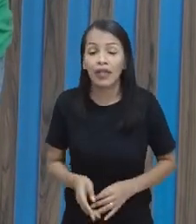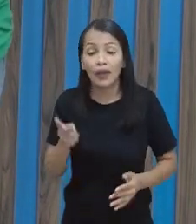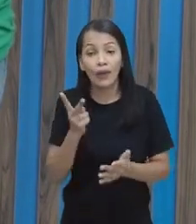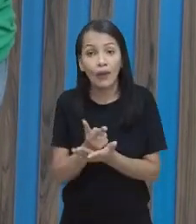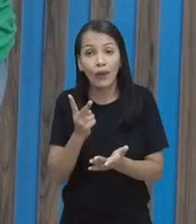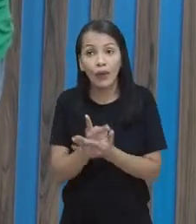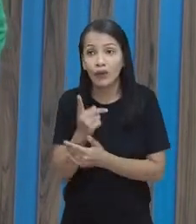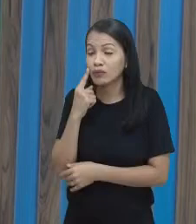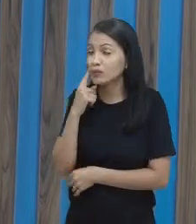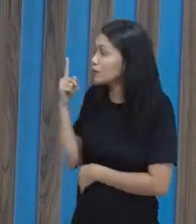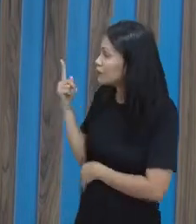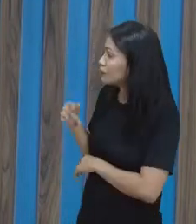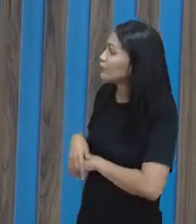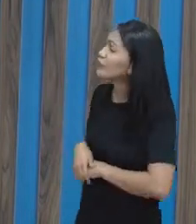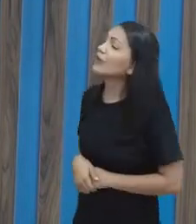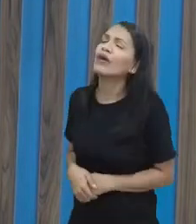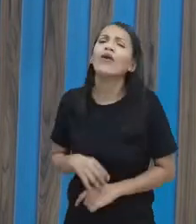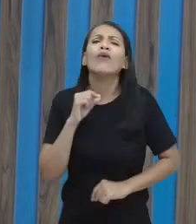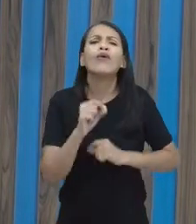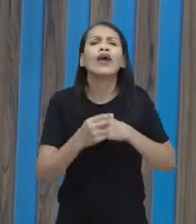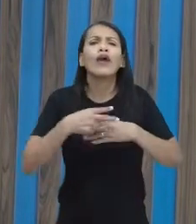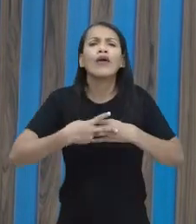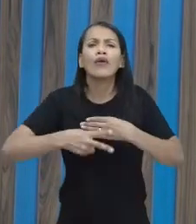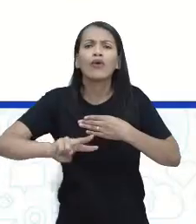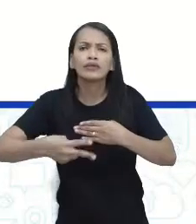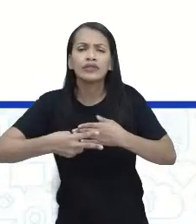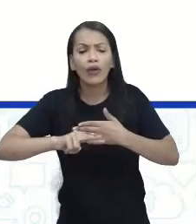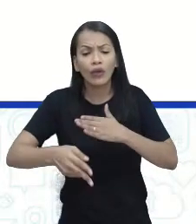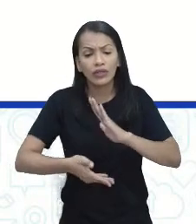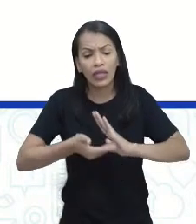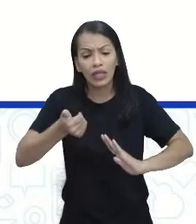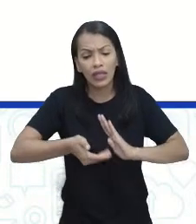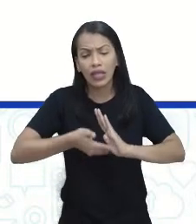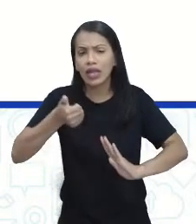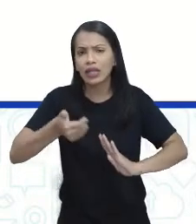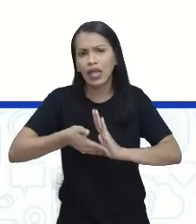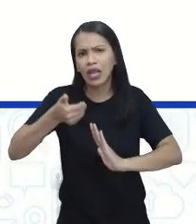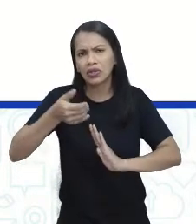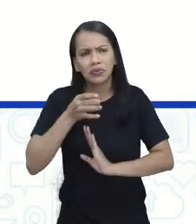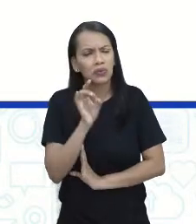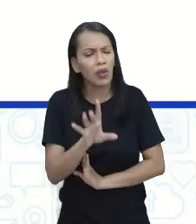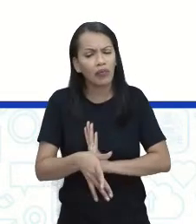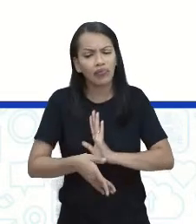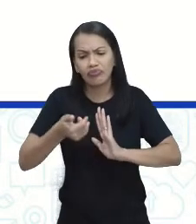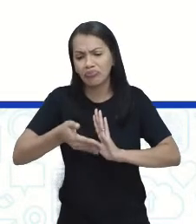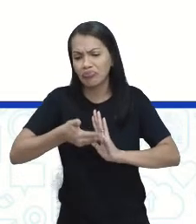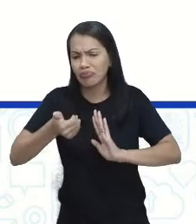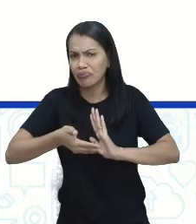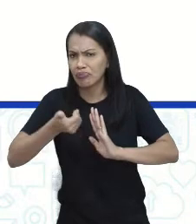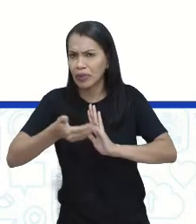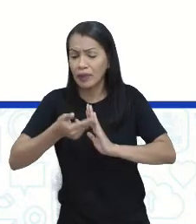Continuando aqui, né? Então, quais são as consequências dessa exploração dos recursos, né? Então, temos